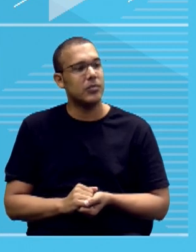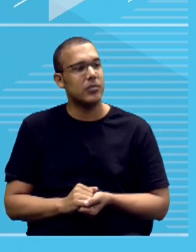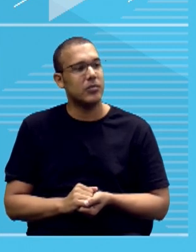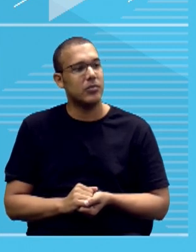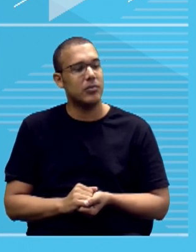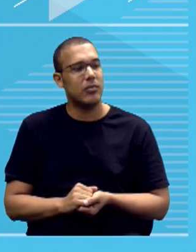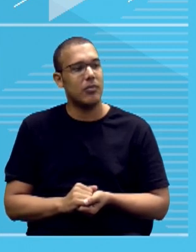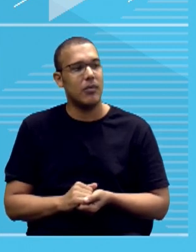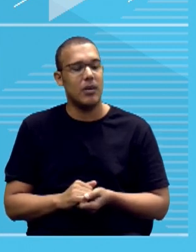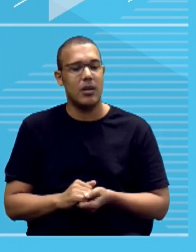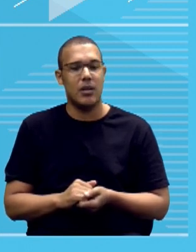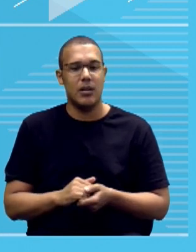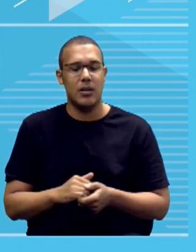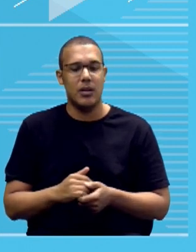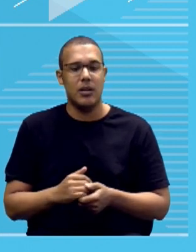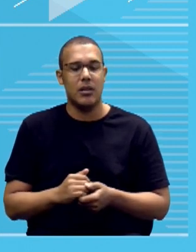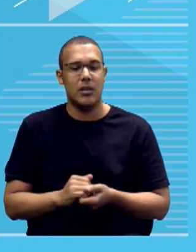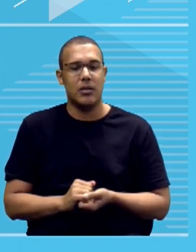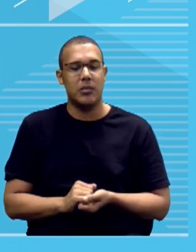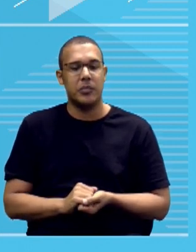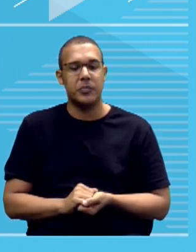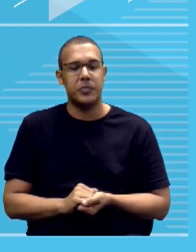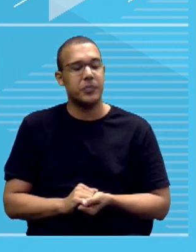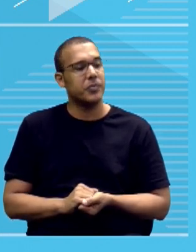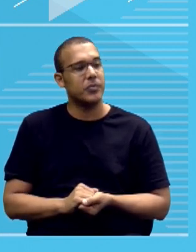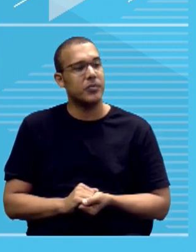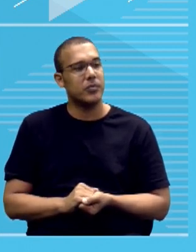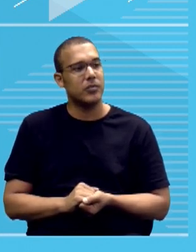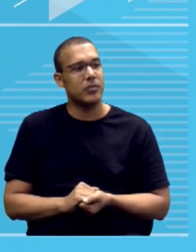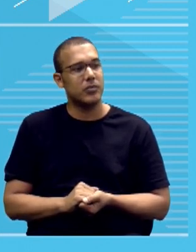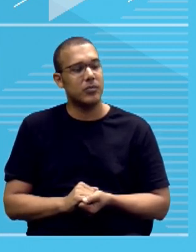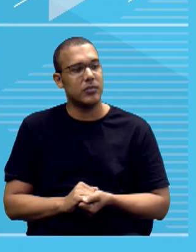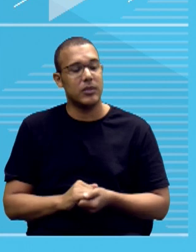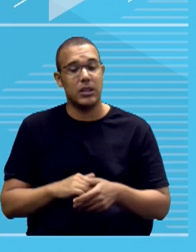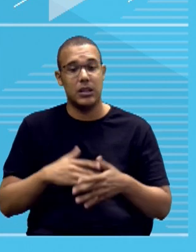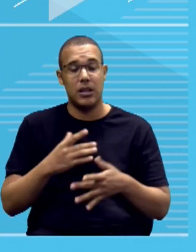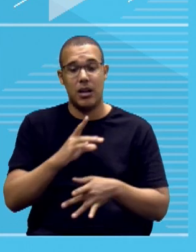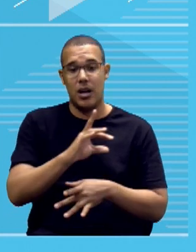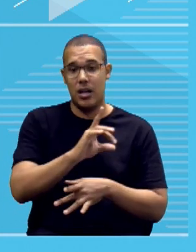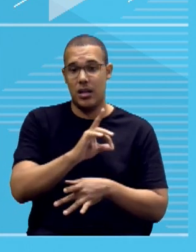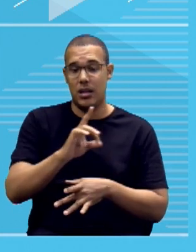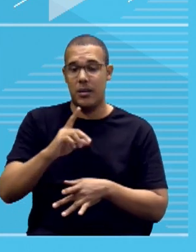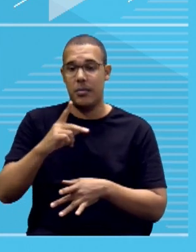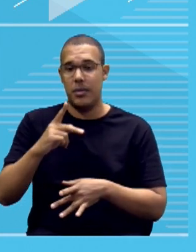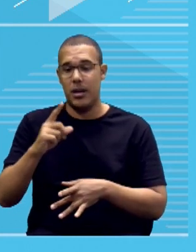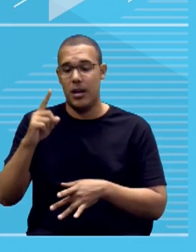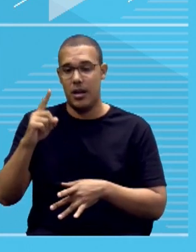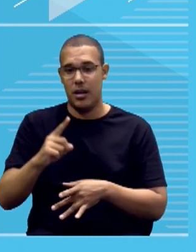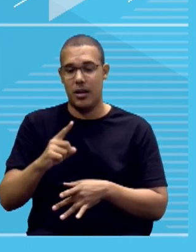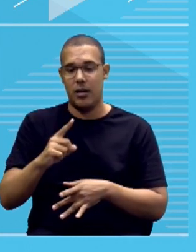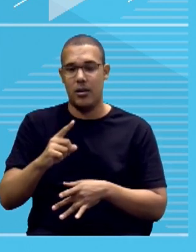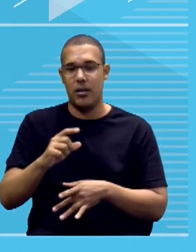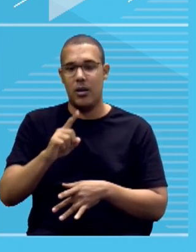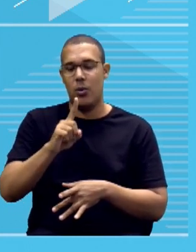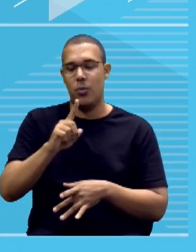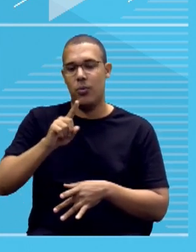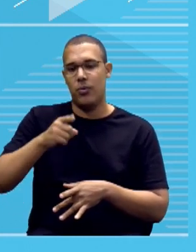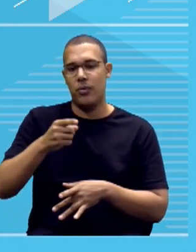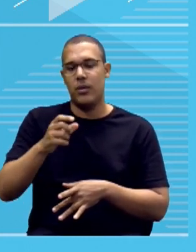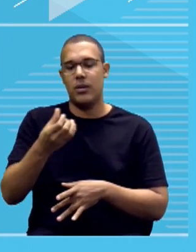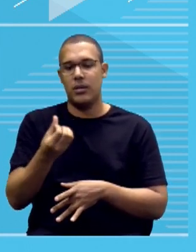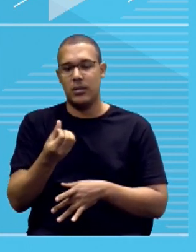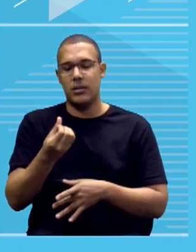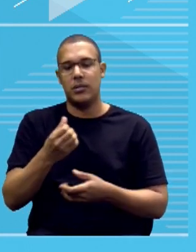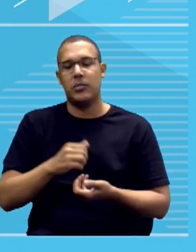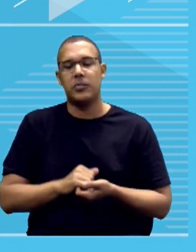Você teria uma parte inteira dividido por 2,5. Então, a minha DDP gerada daria 1,6,